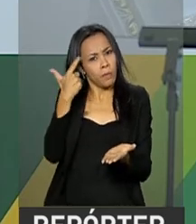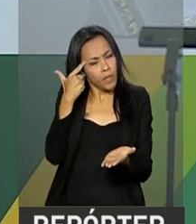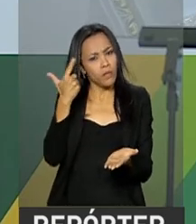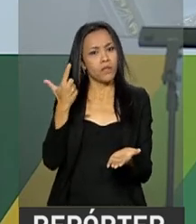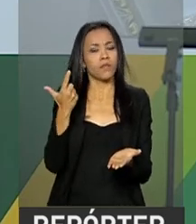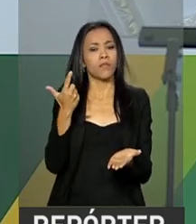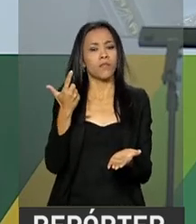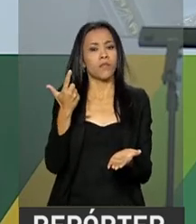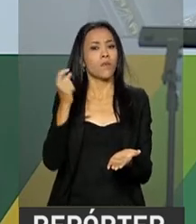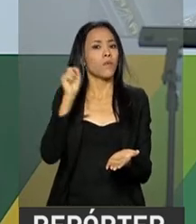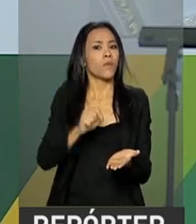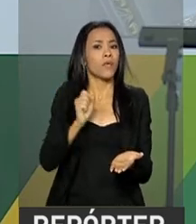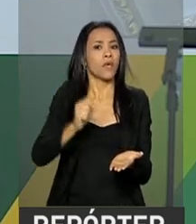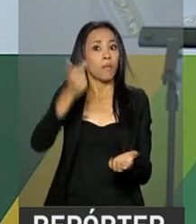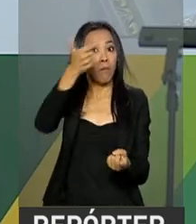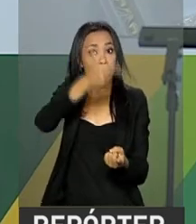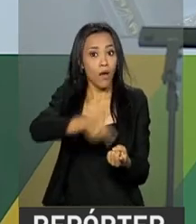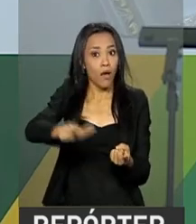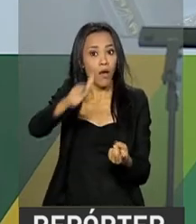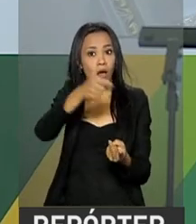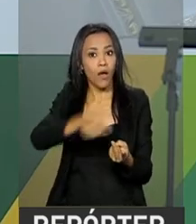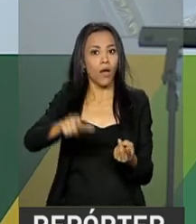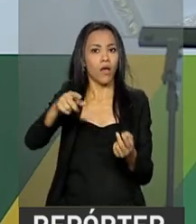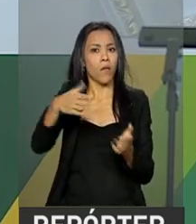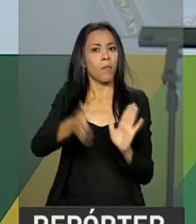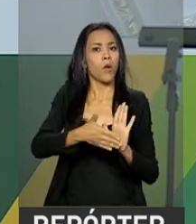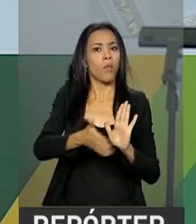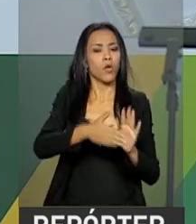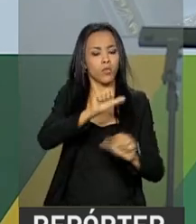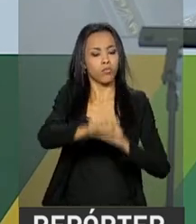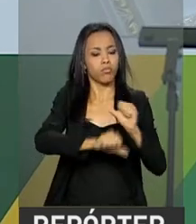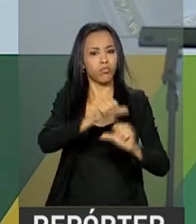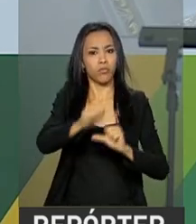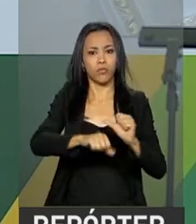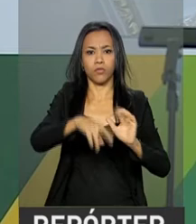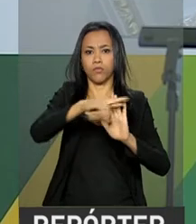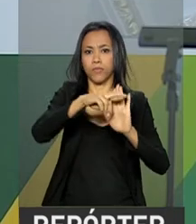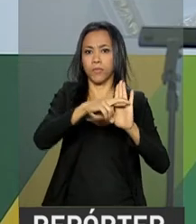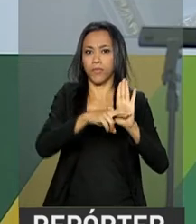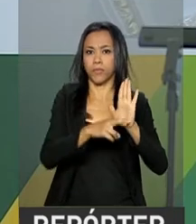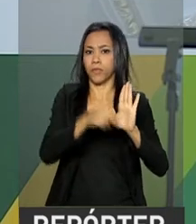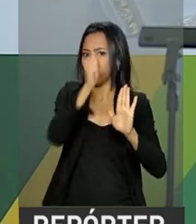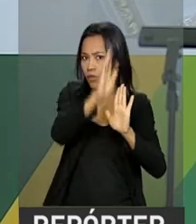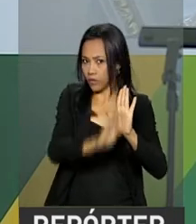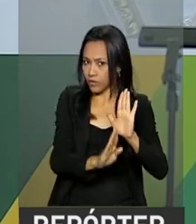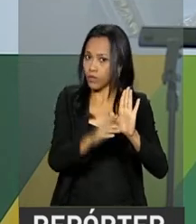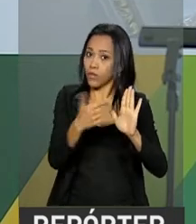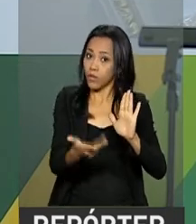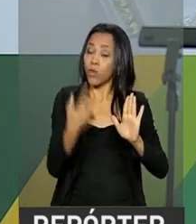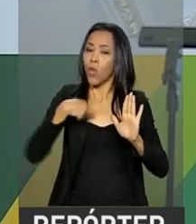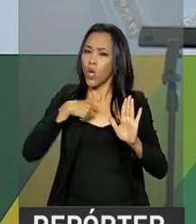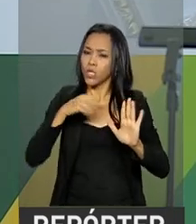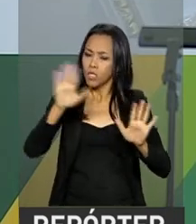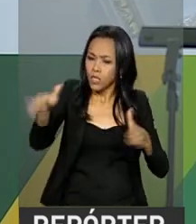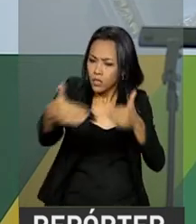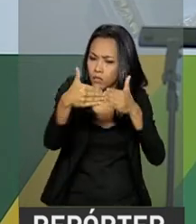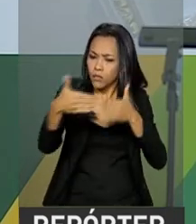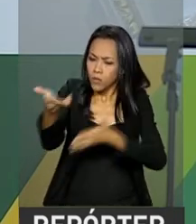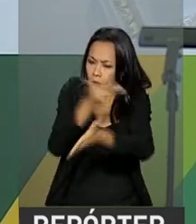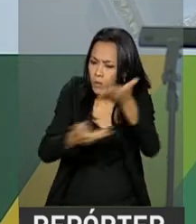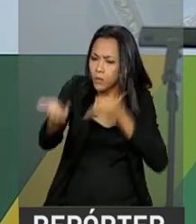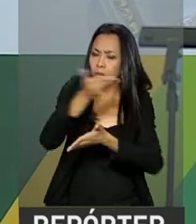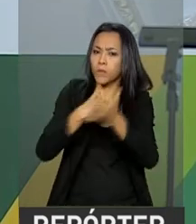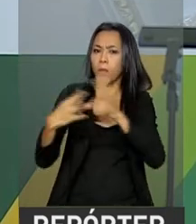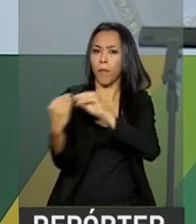mais ampla agenda de reformas das últimas décadas. Nós intensificamos o diálogo entre